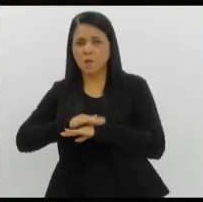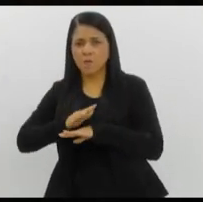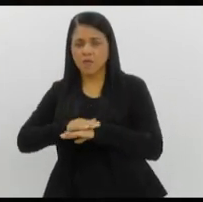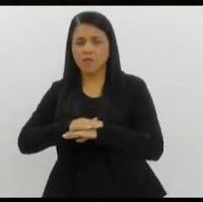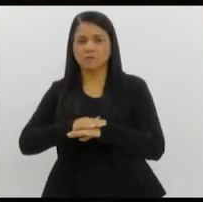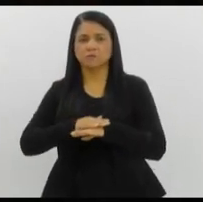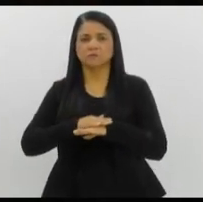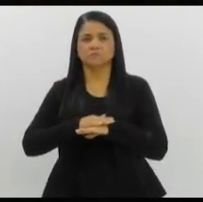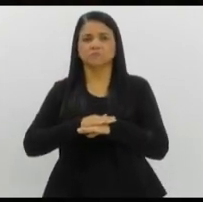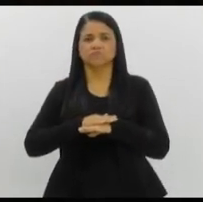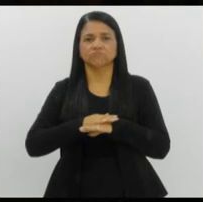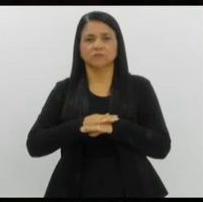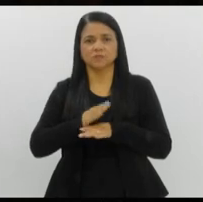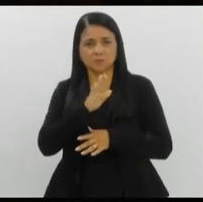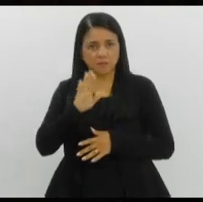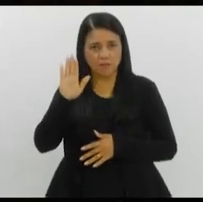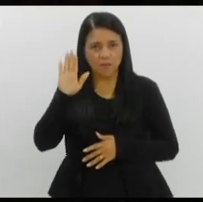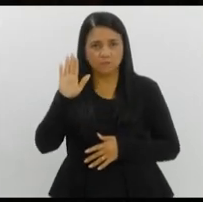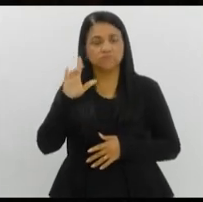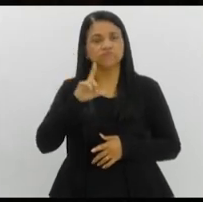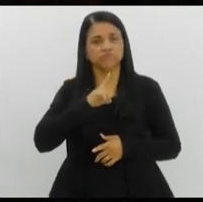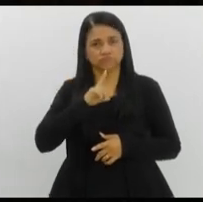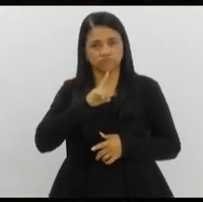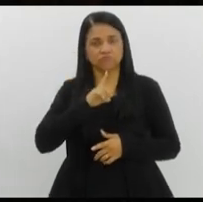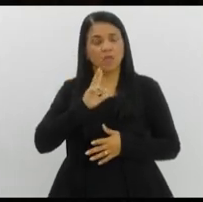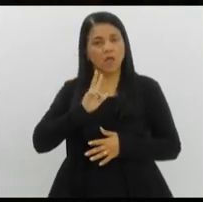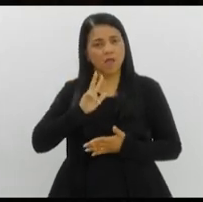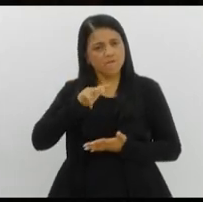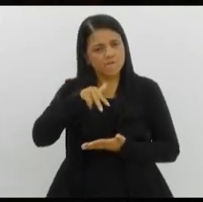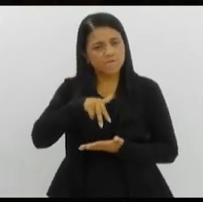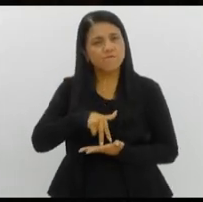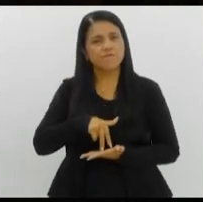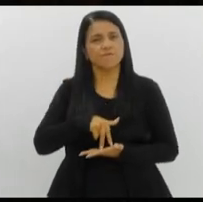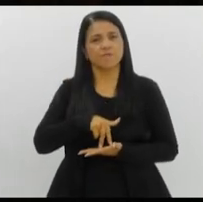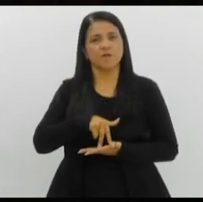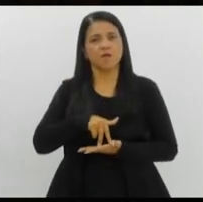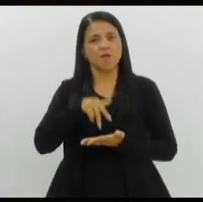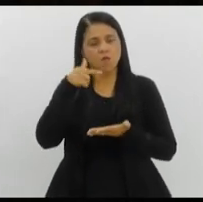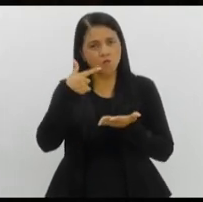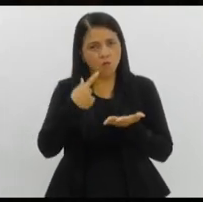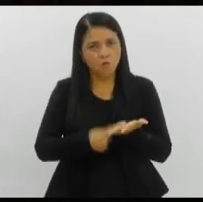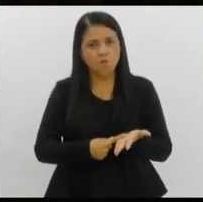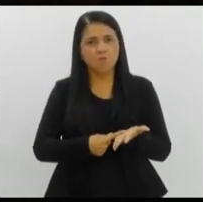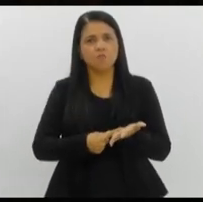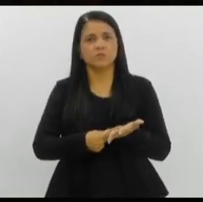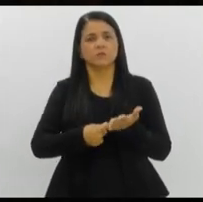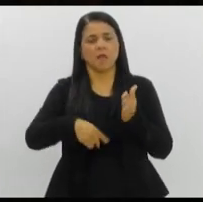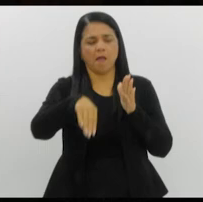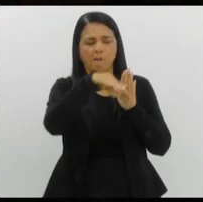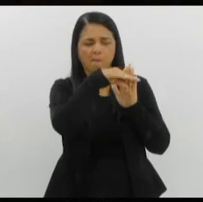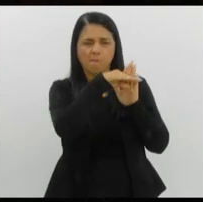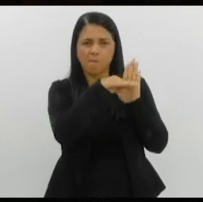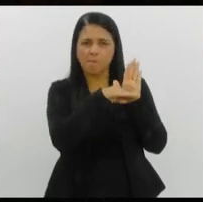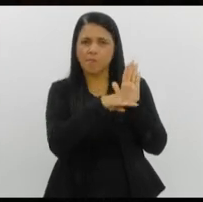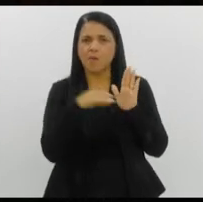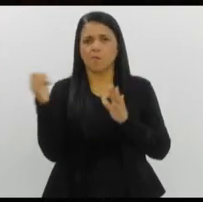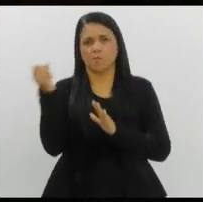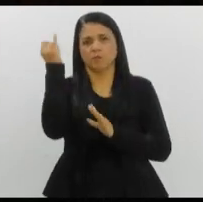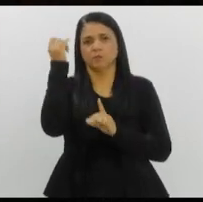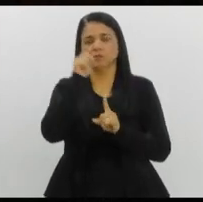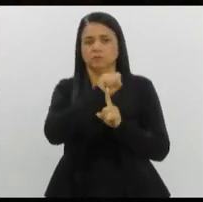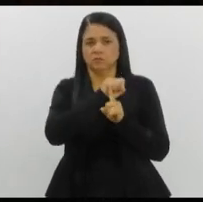legislatura nós teríamos que reafirmar não só os compromissos, mas as pautas relevantes para a